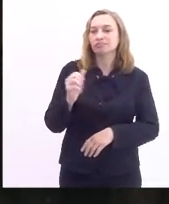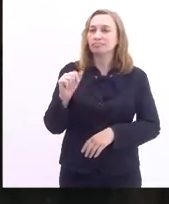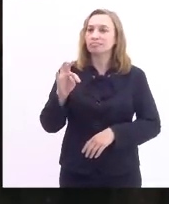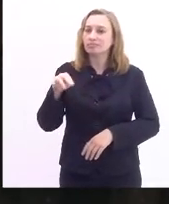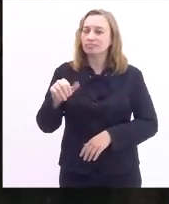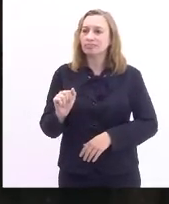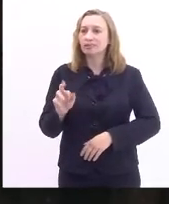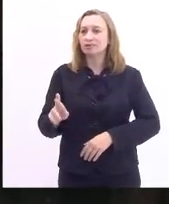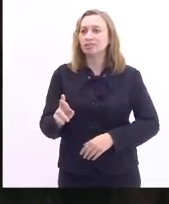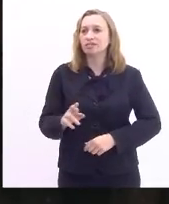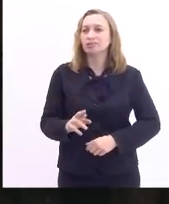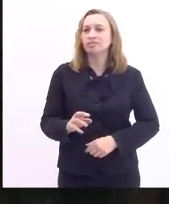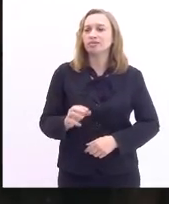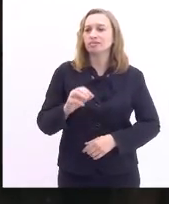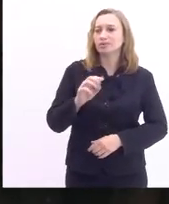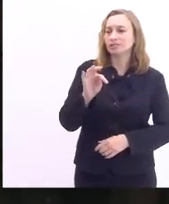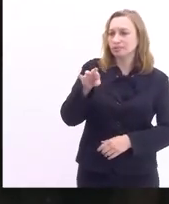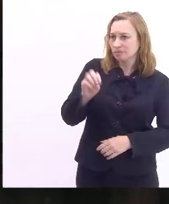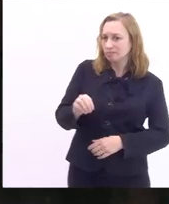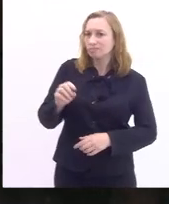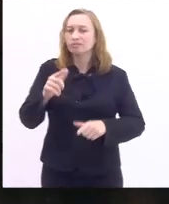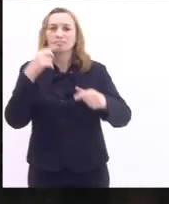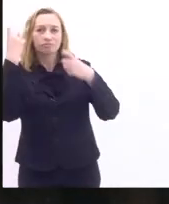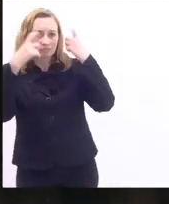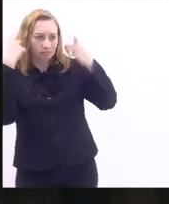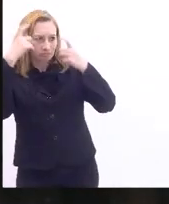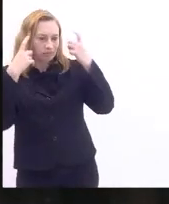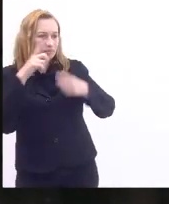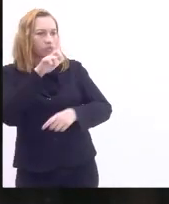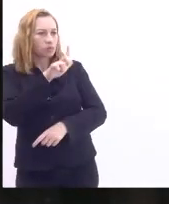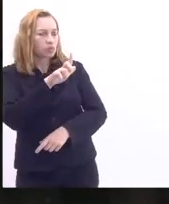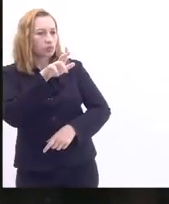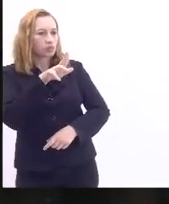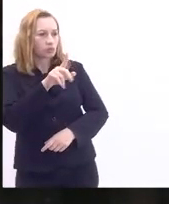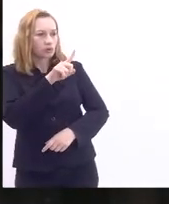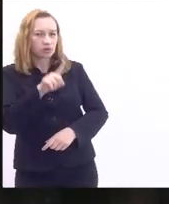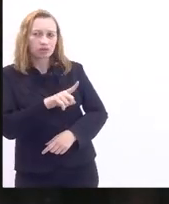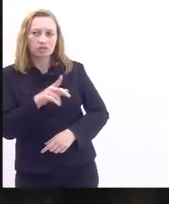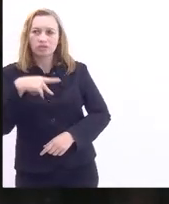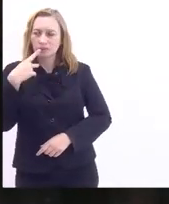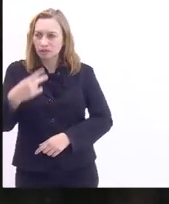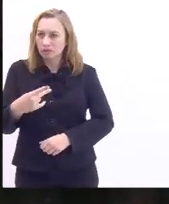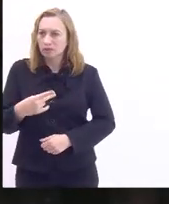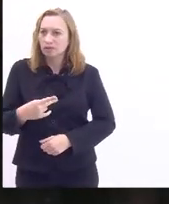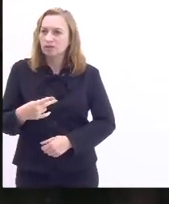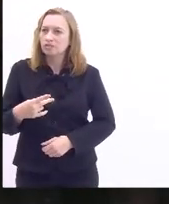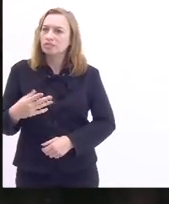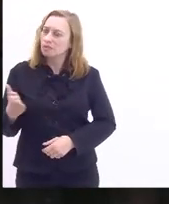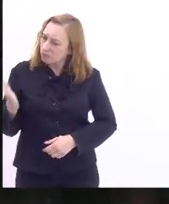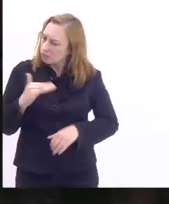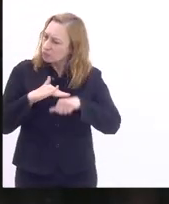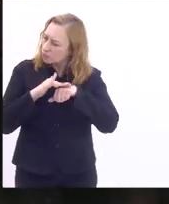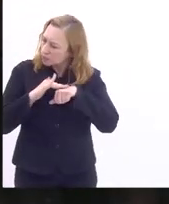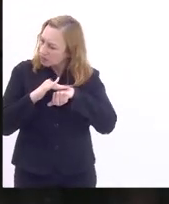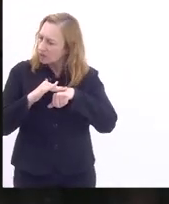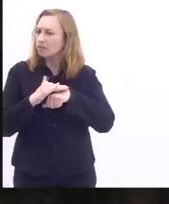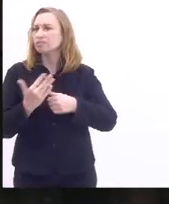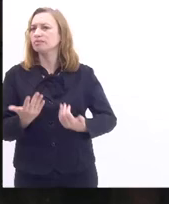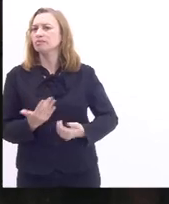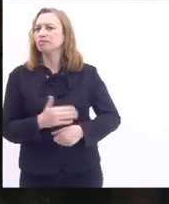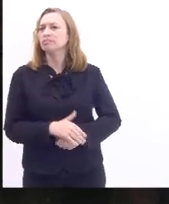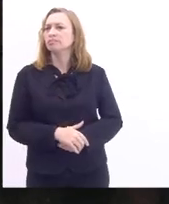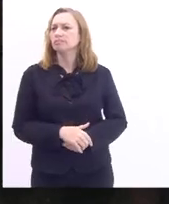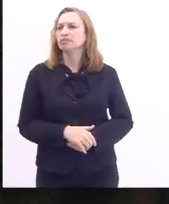falou Gilberto essa preocupação que o Luiz Sérgio levantou Oi vamos conversar